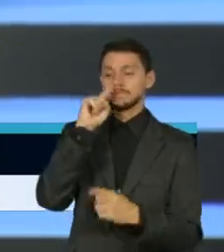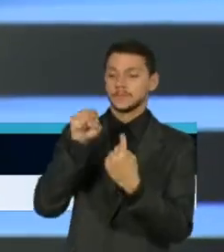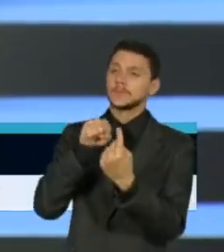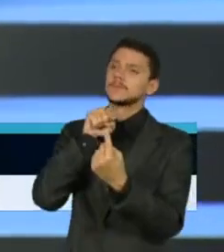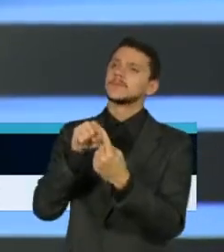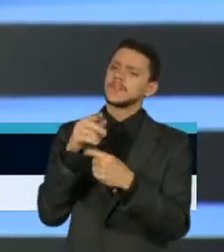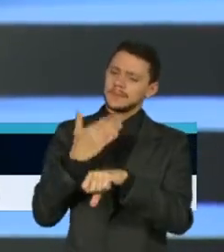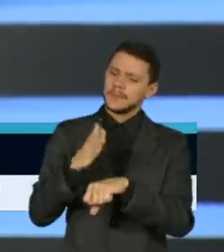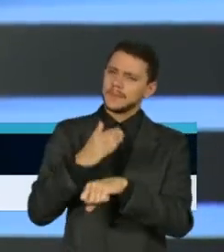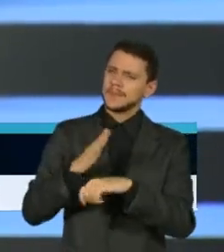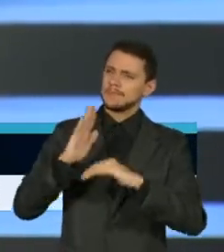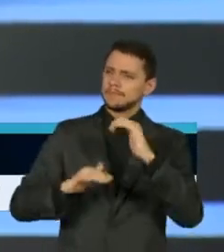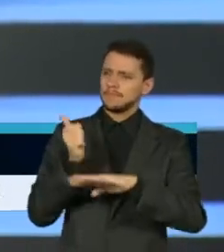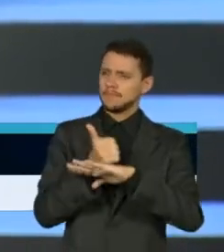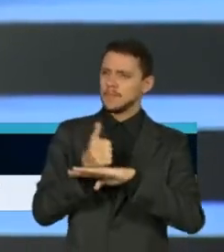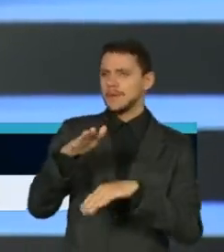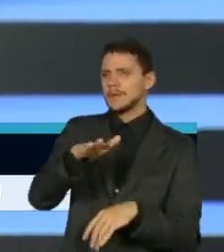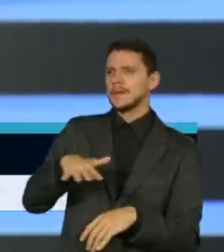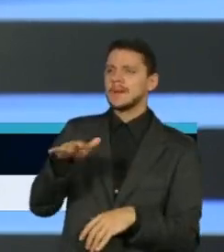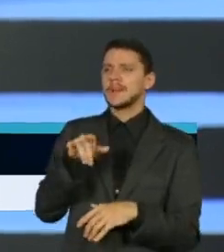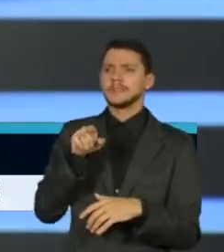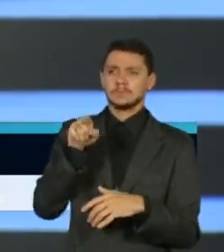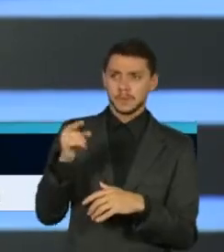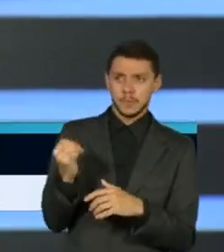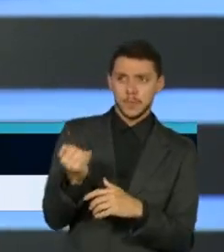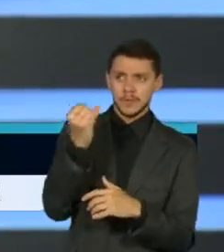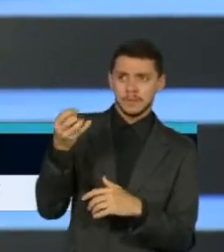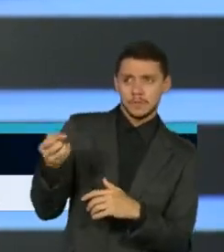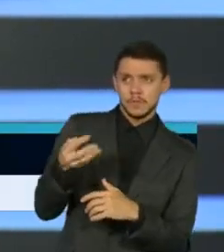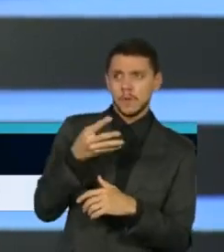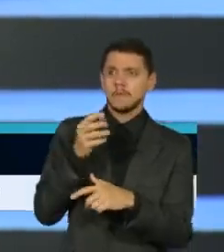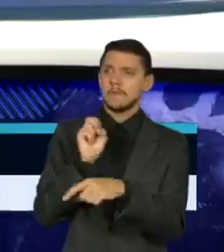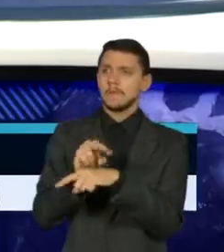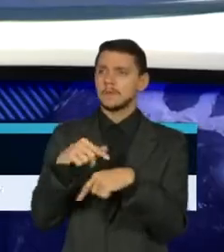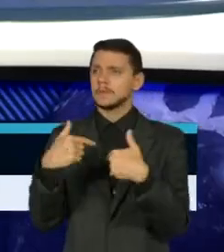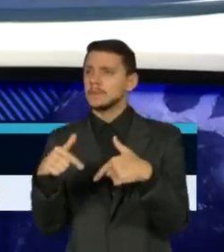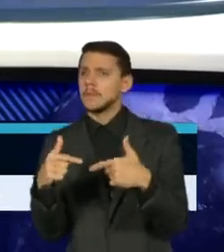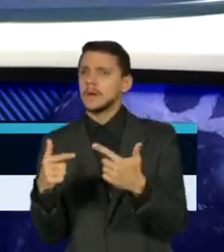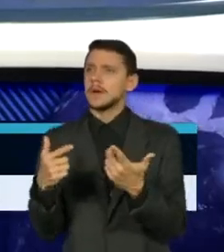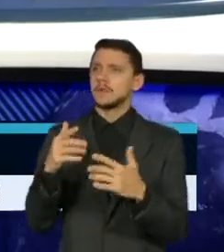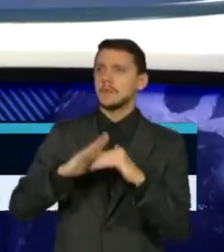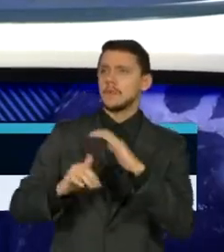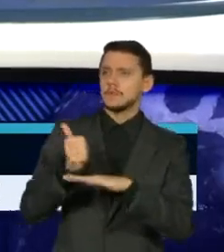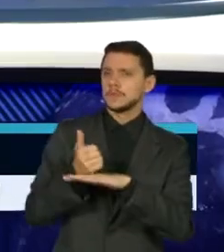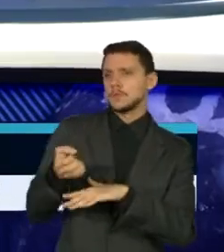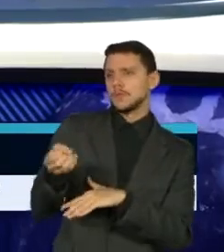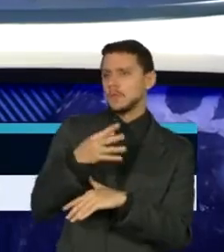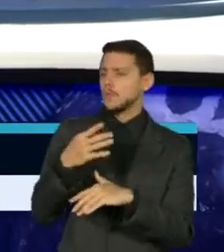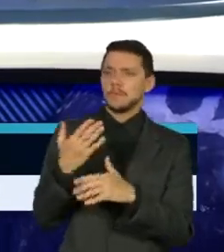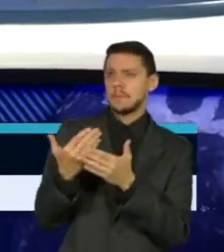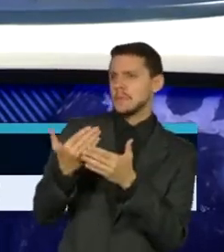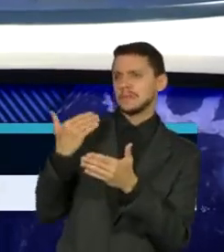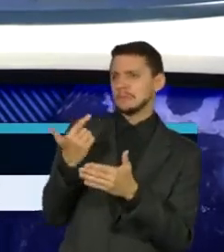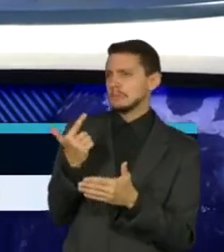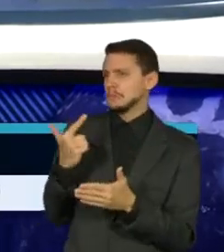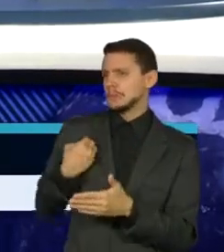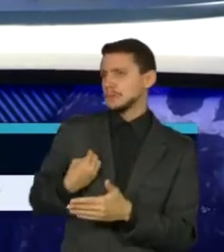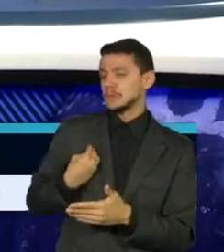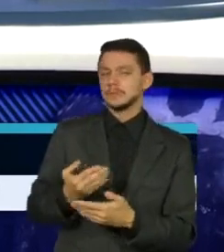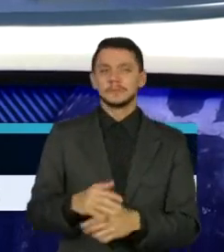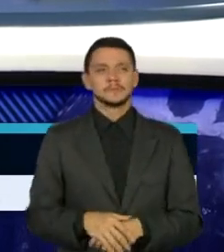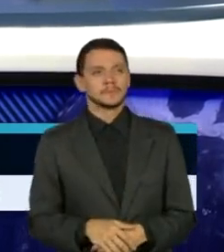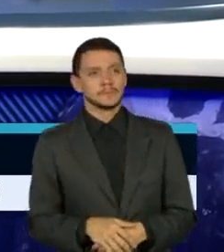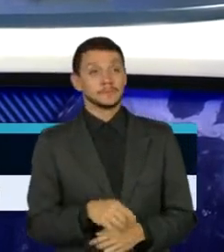futuros profissionais dessa área, qual que é o peso dessas novas profissões que estão surgindo e que não existiam há pouco tempo atrás? Ah, é o